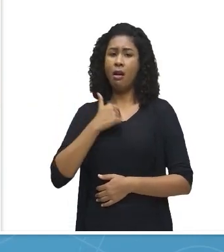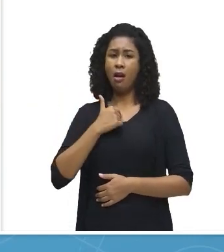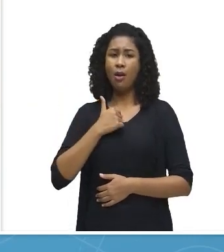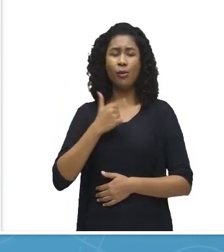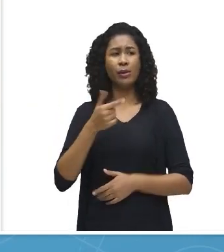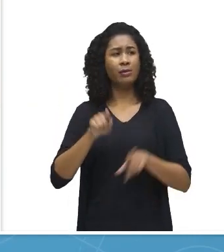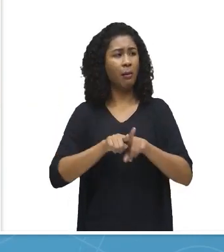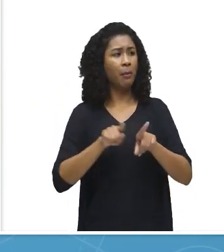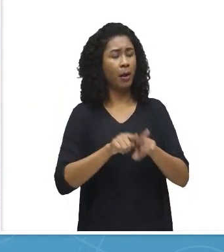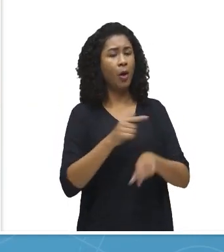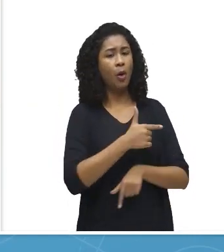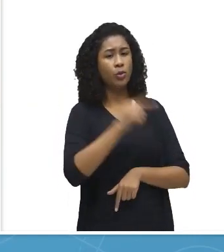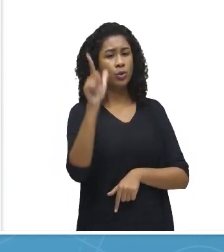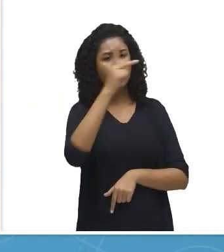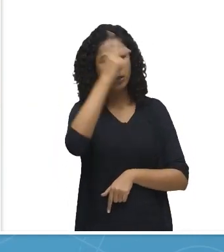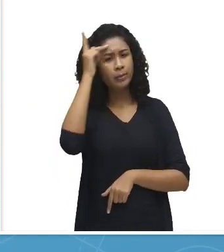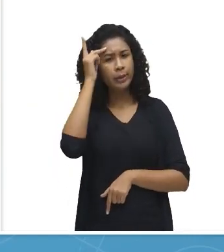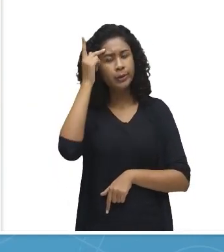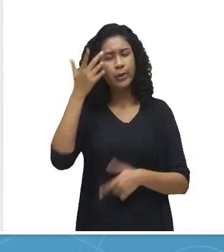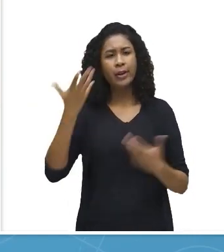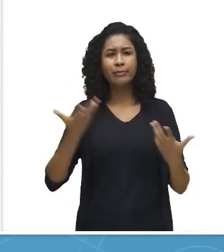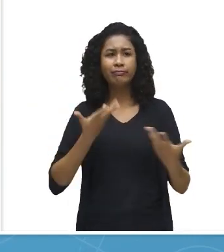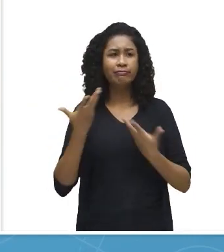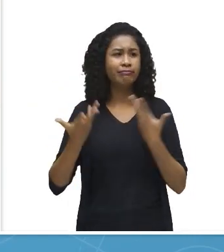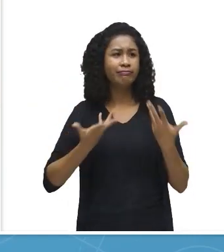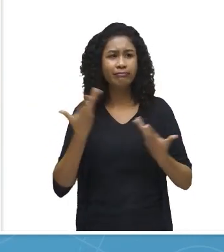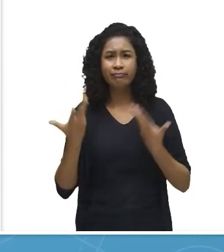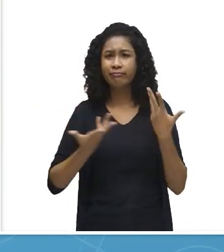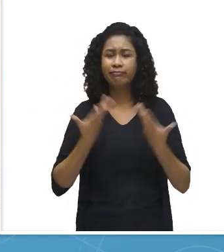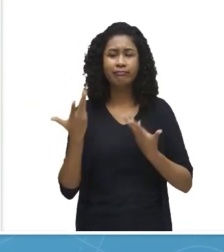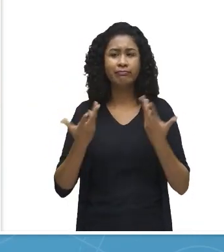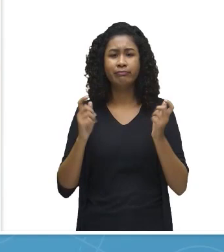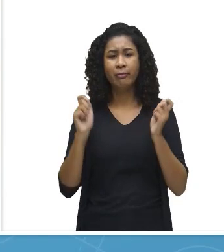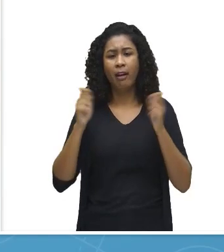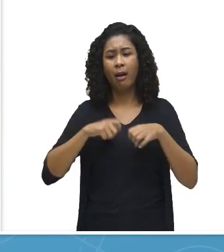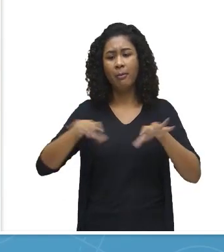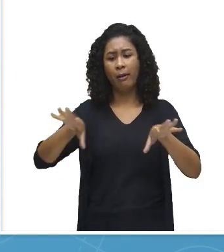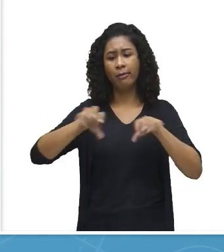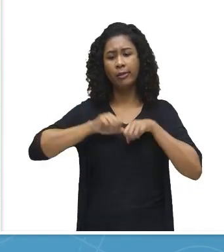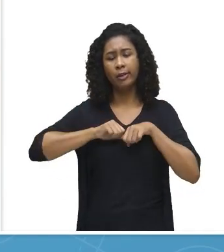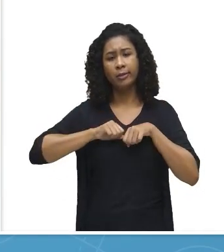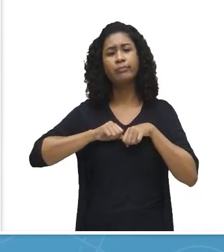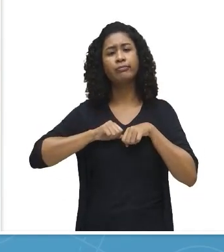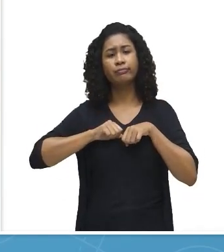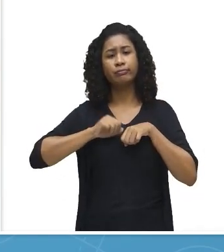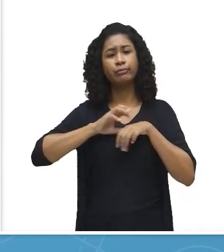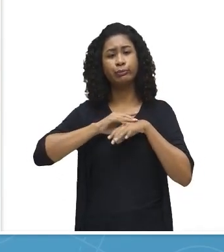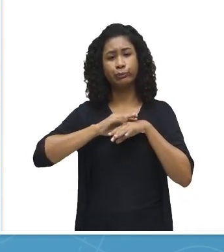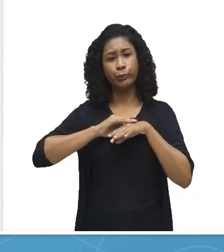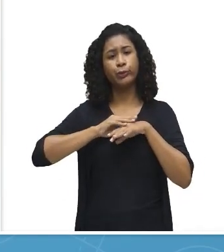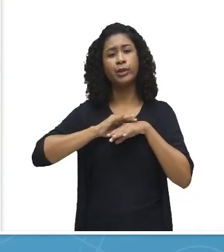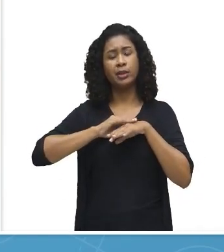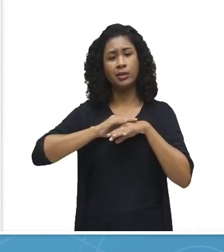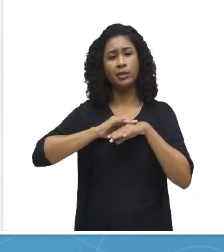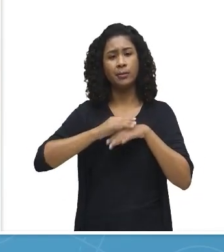estaríamos à mercê desse grande mal da pandemia. Mas, por outro lado,